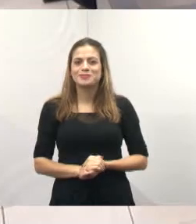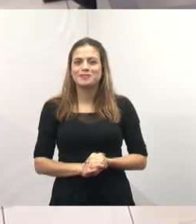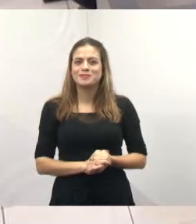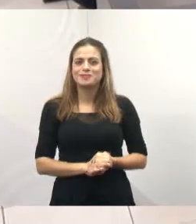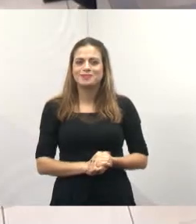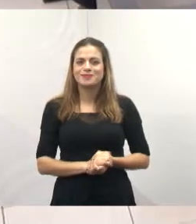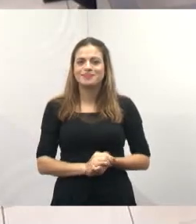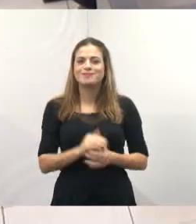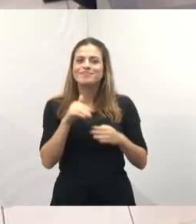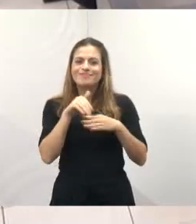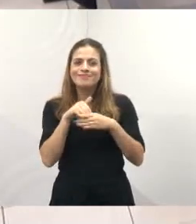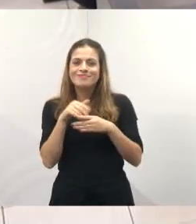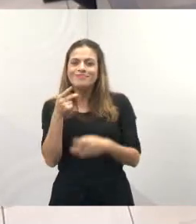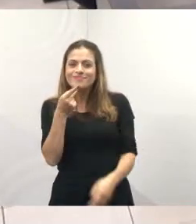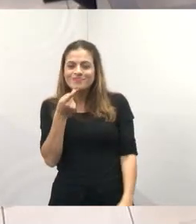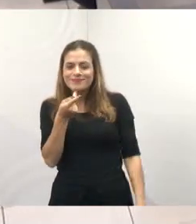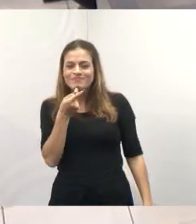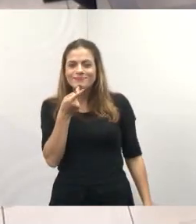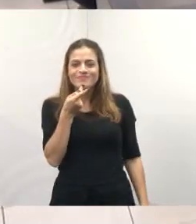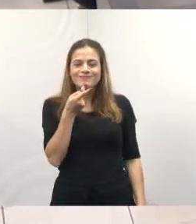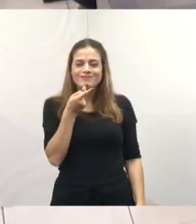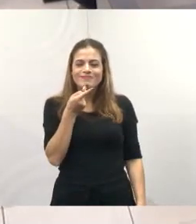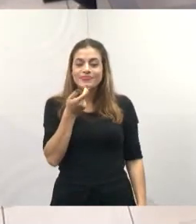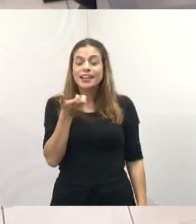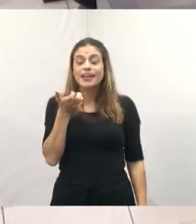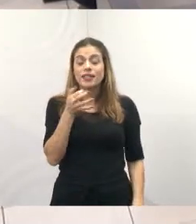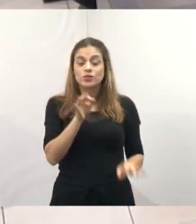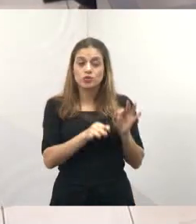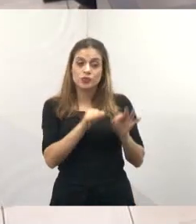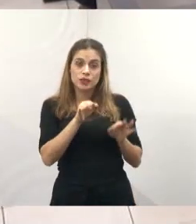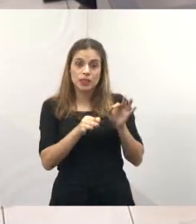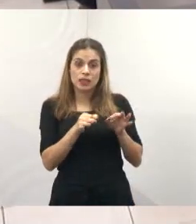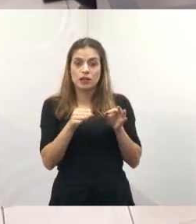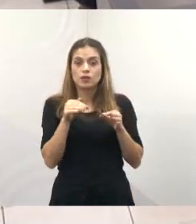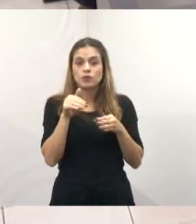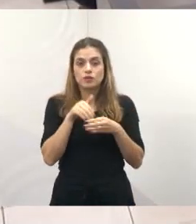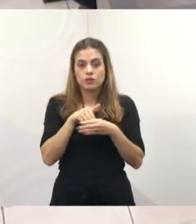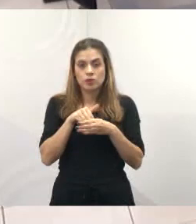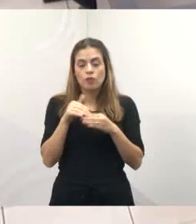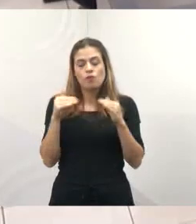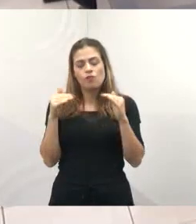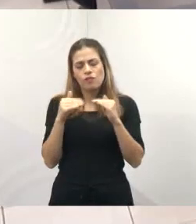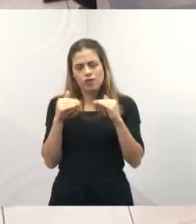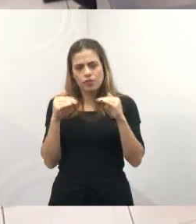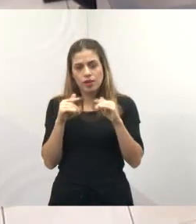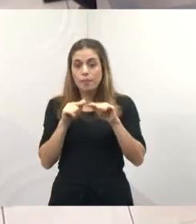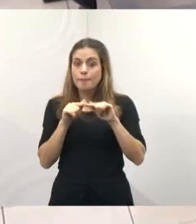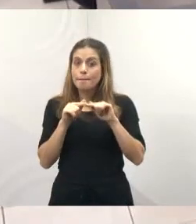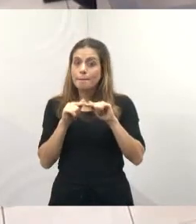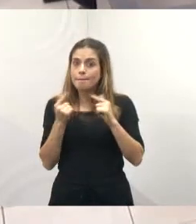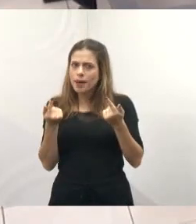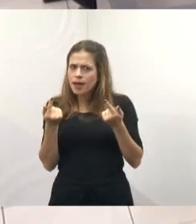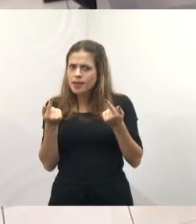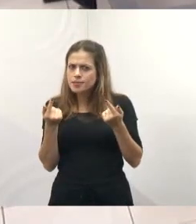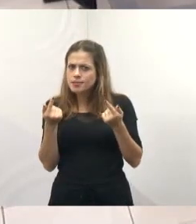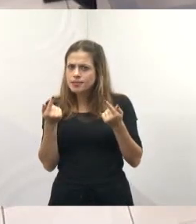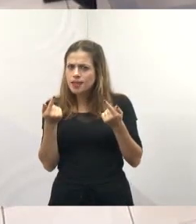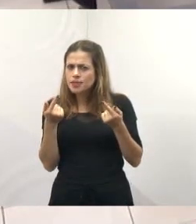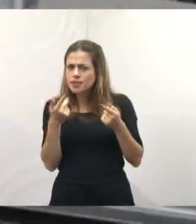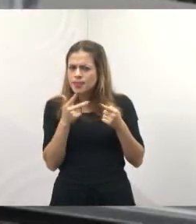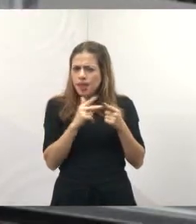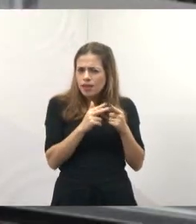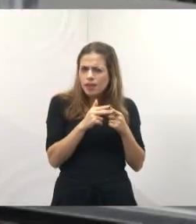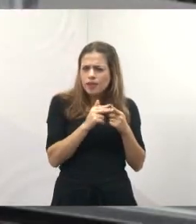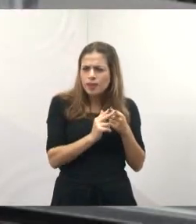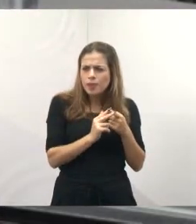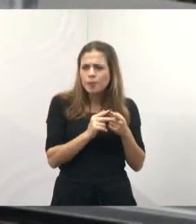Como vota o vereador Hernani Barreto? Quero justificar o voto, vou votar favorável, mas com ressalva. Até